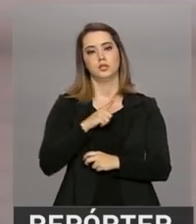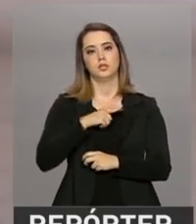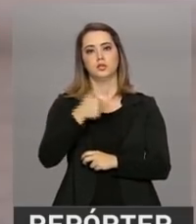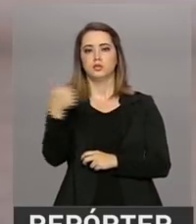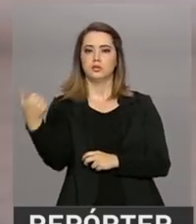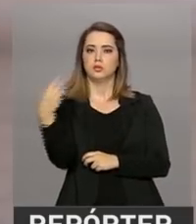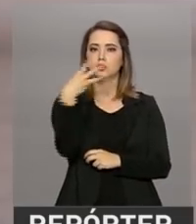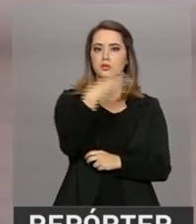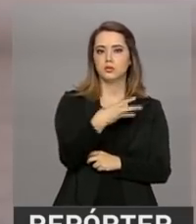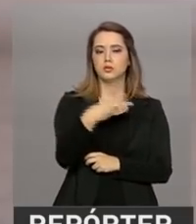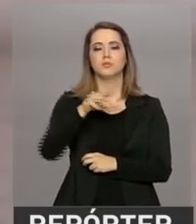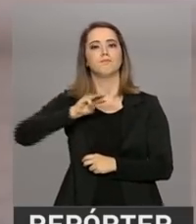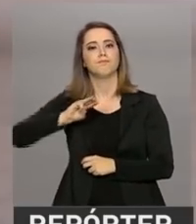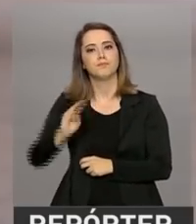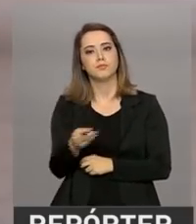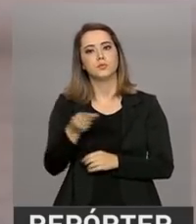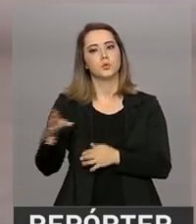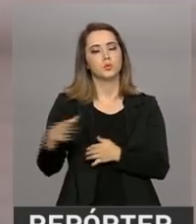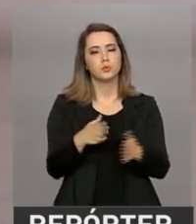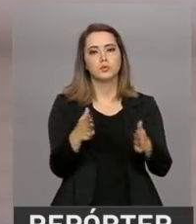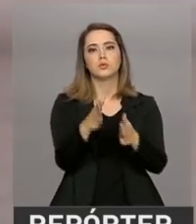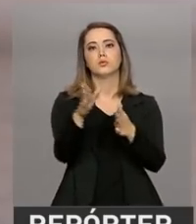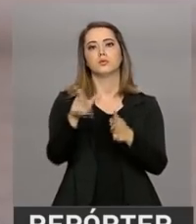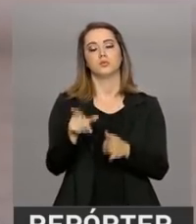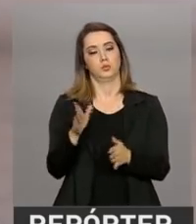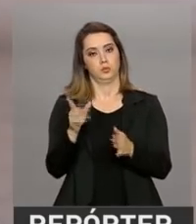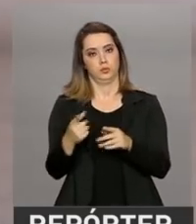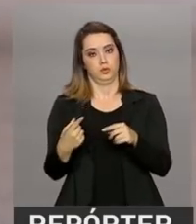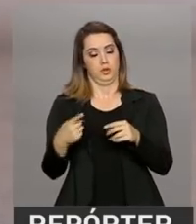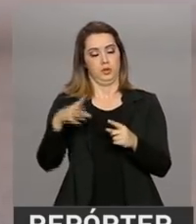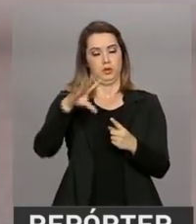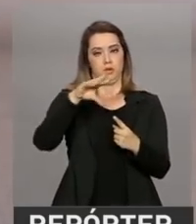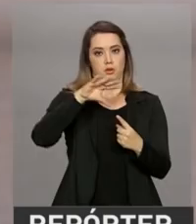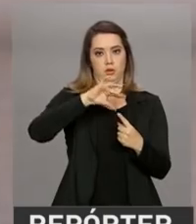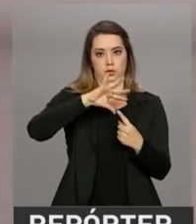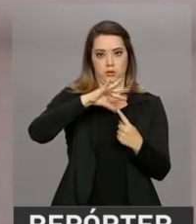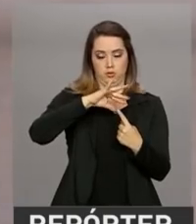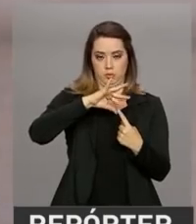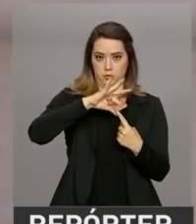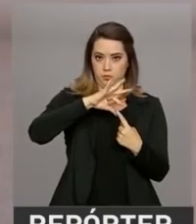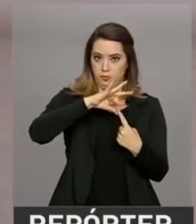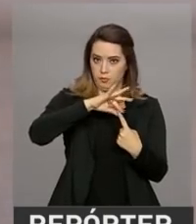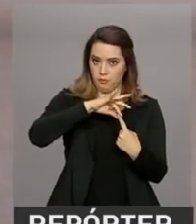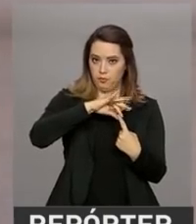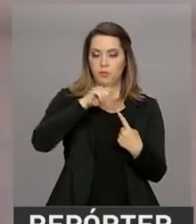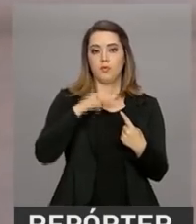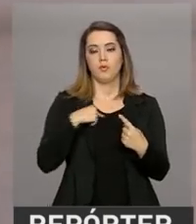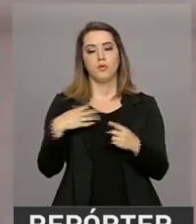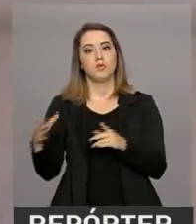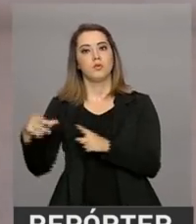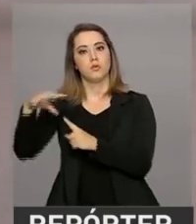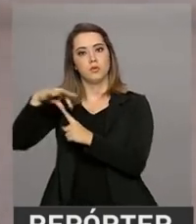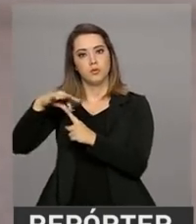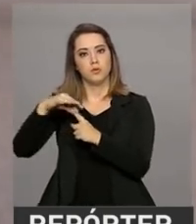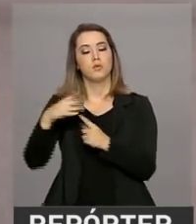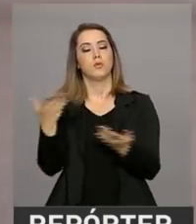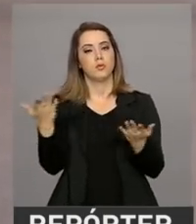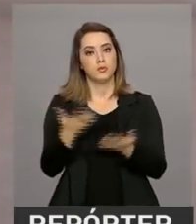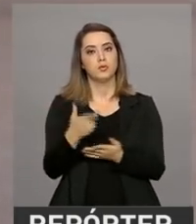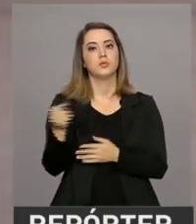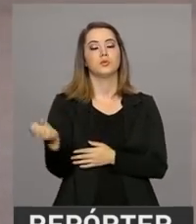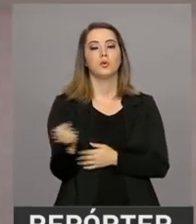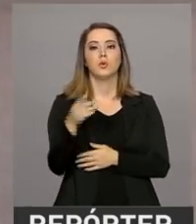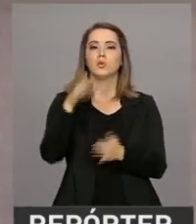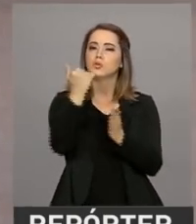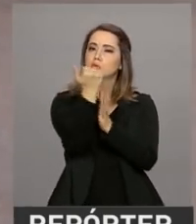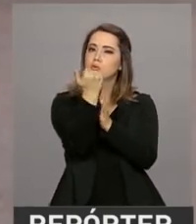minutos entre Ipanema e a Barra da Tijuca. Com essa nova linha, 2 mil carros devem deixar de circular na